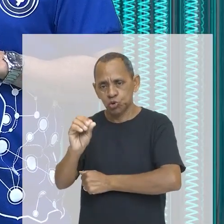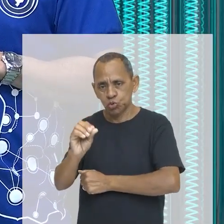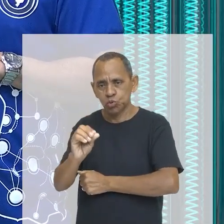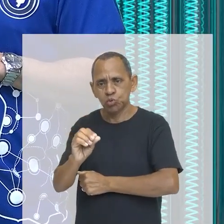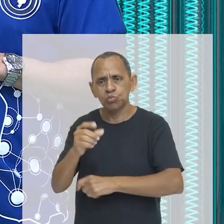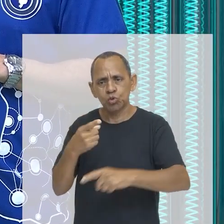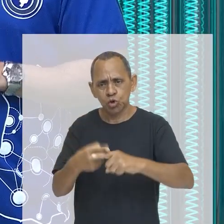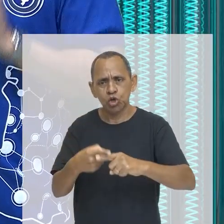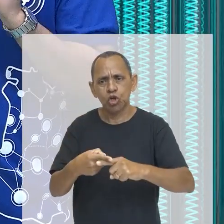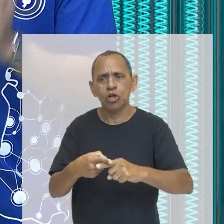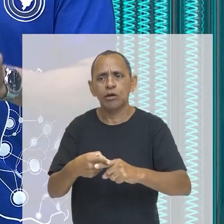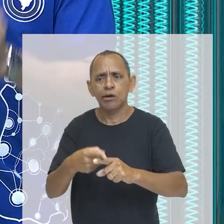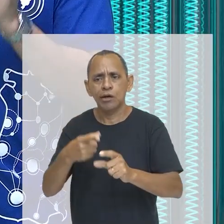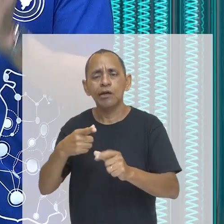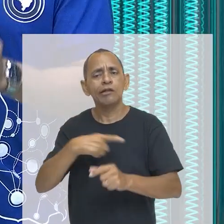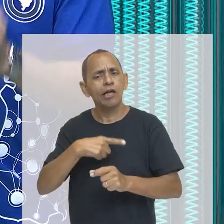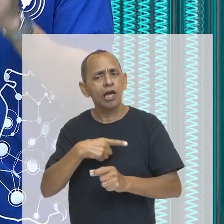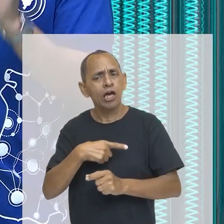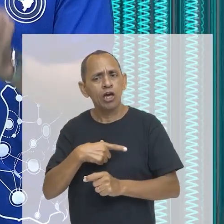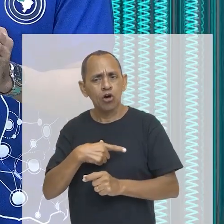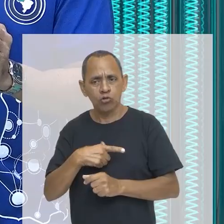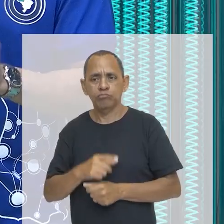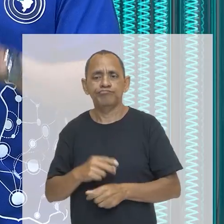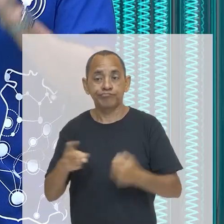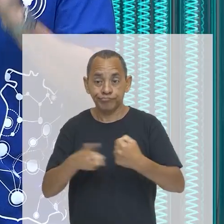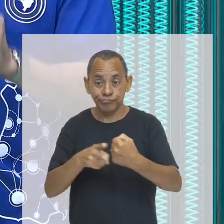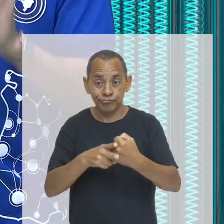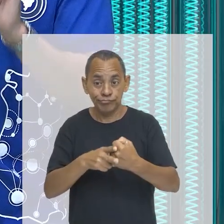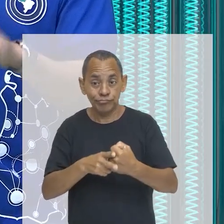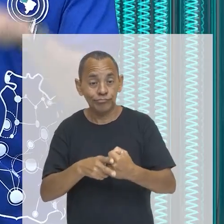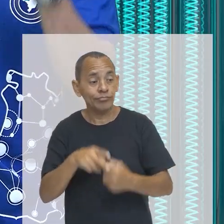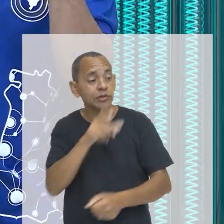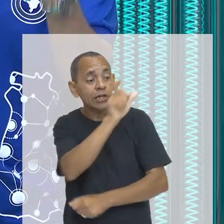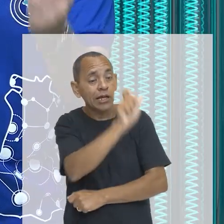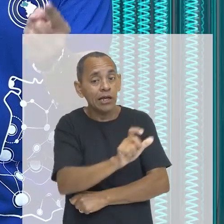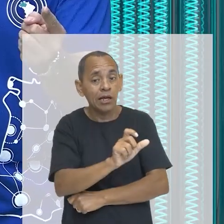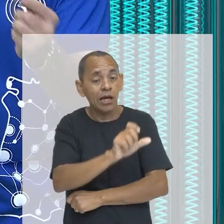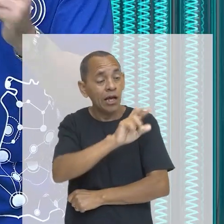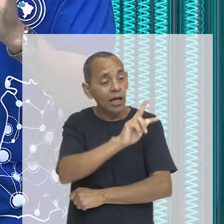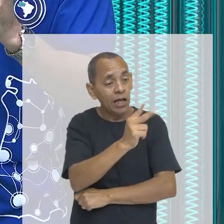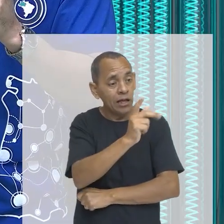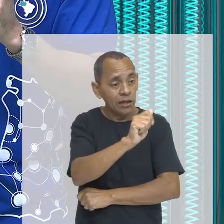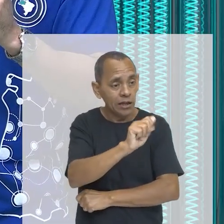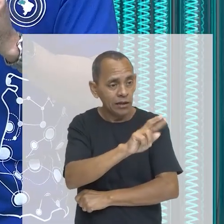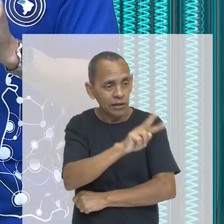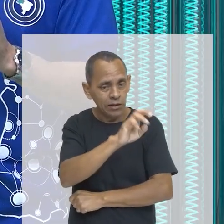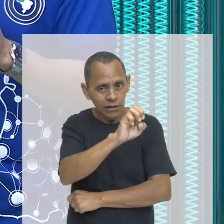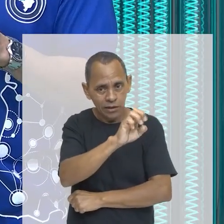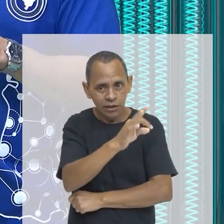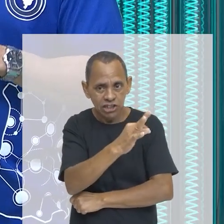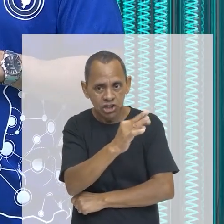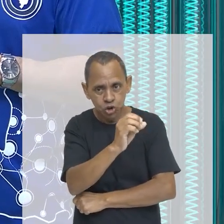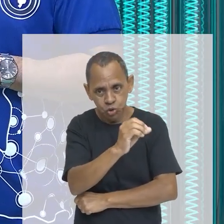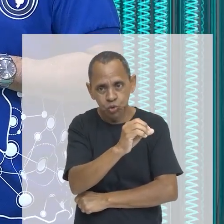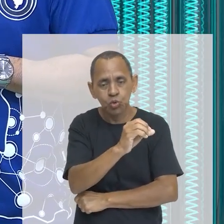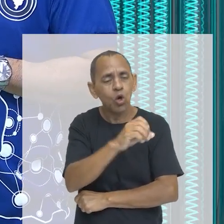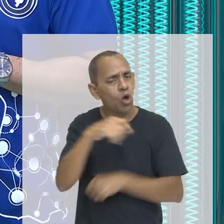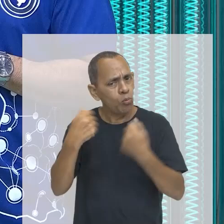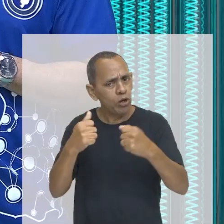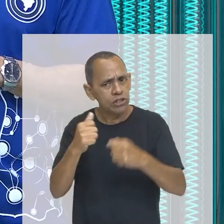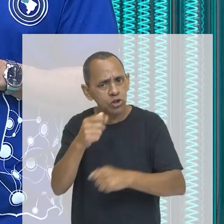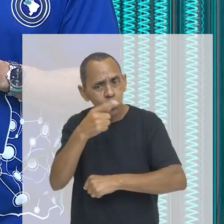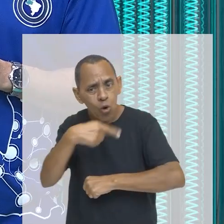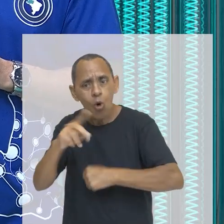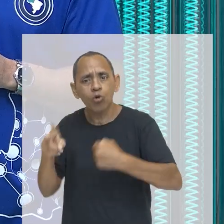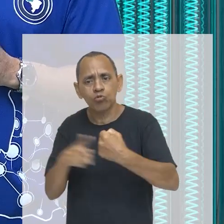semimodal aqui, o have to. Verbos semimodais precisam de um outro verbo auxiliar para concretizar